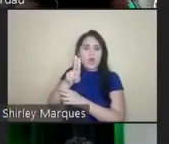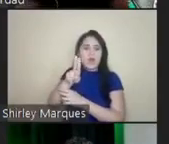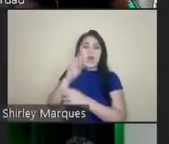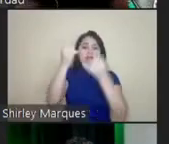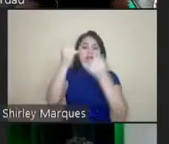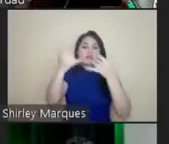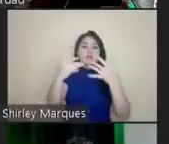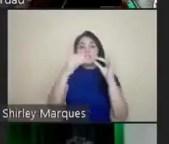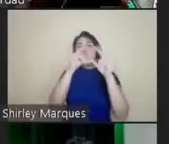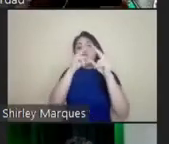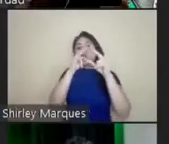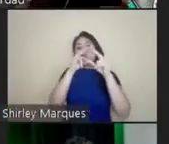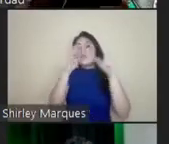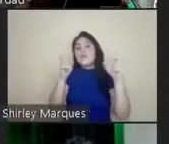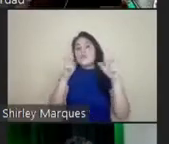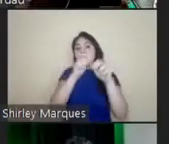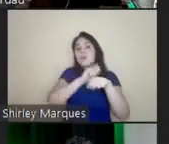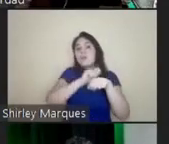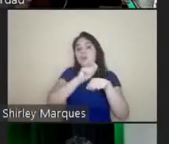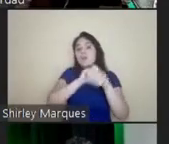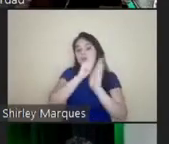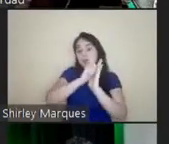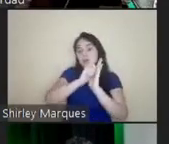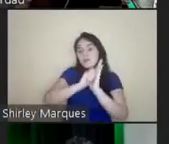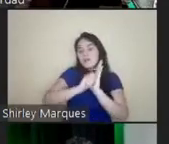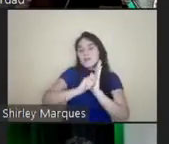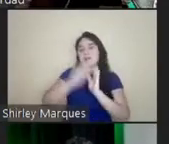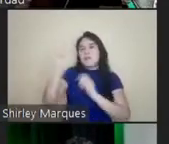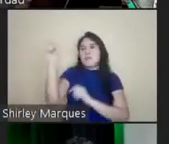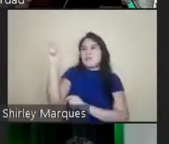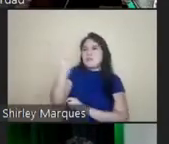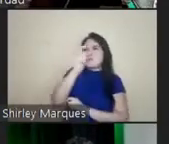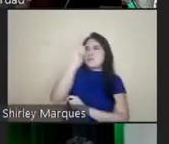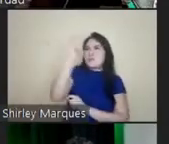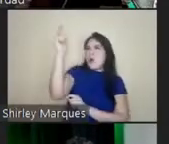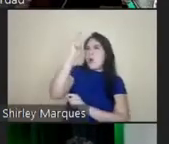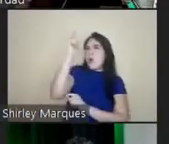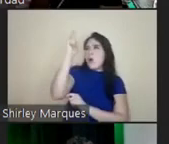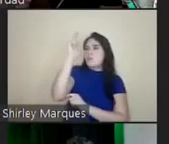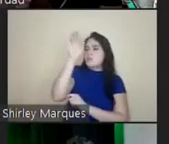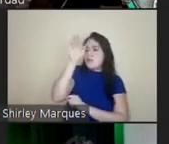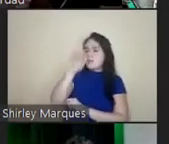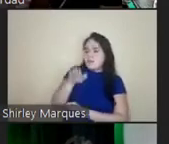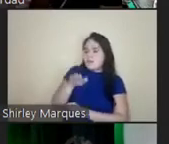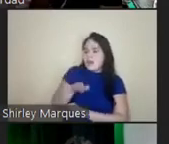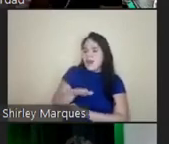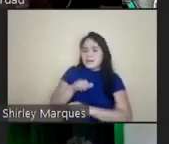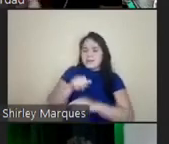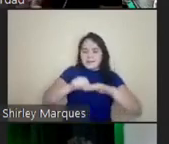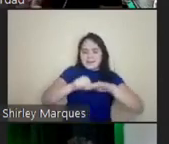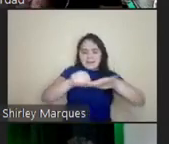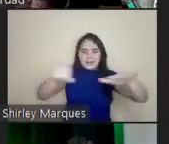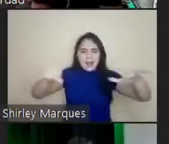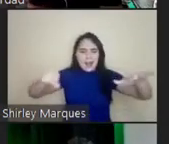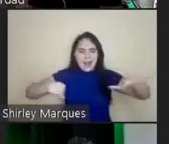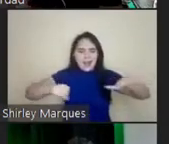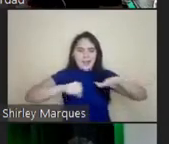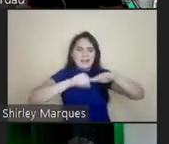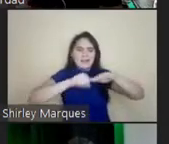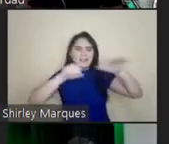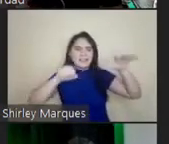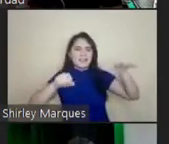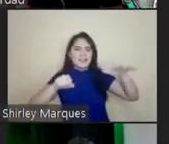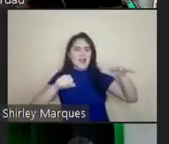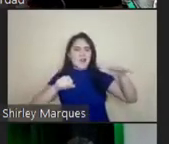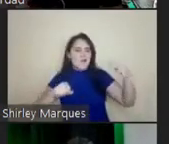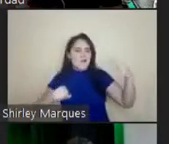evapora em uma tarde sem fim. Sertão é miragem. Era minha saudade todinha. De